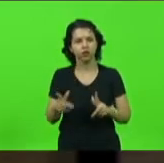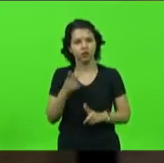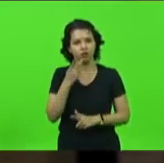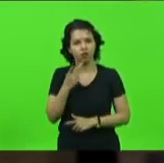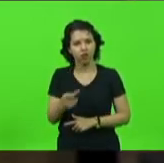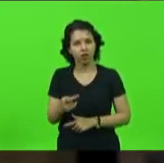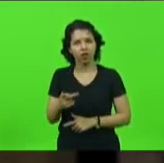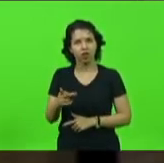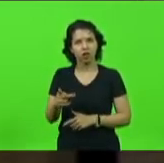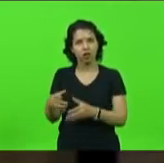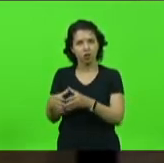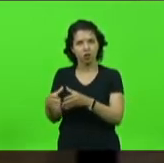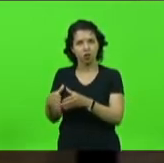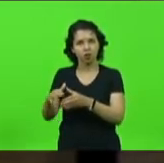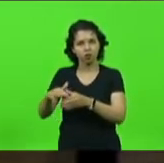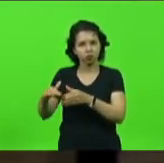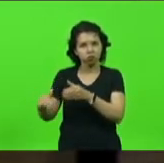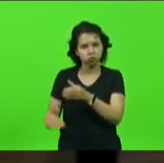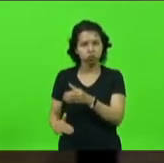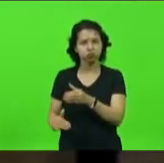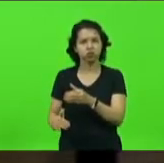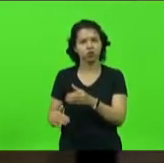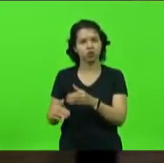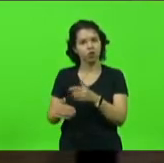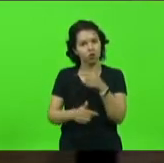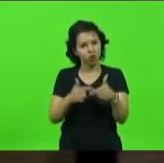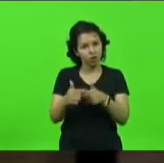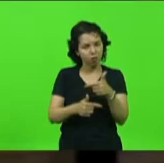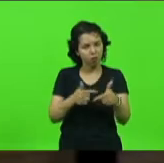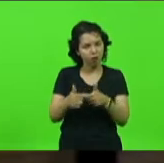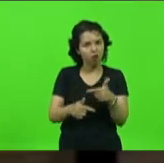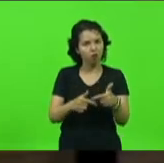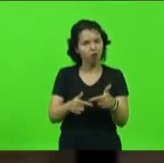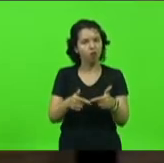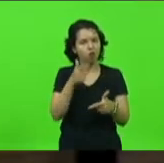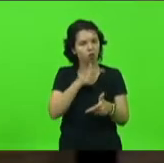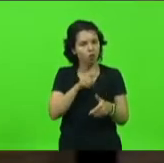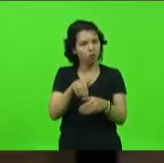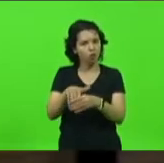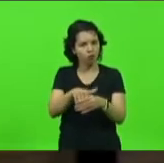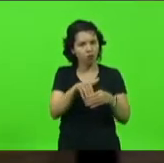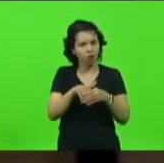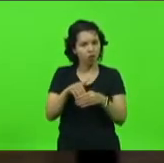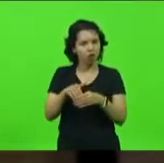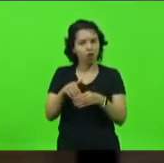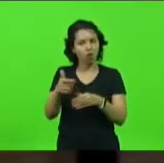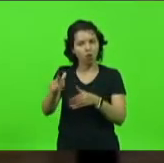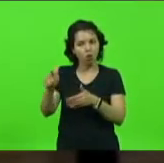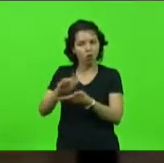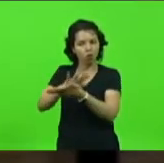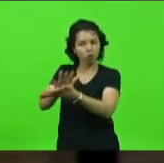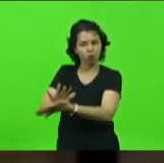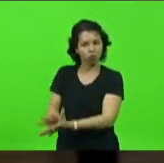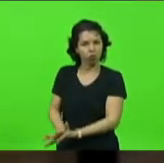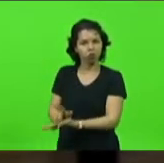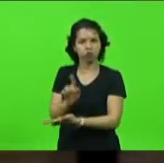usem o seu trabalho para conquistar voto e não para querer denegrir a imagem dos outros. Tá? Outra coisa,